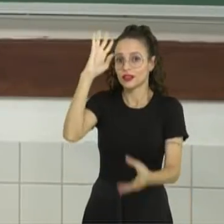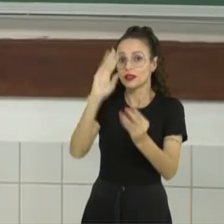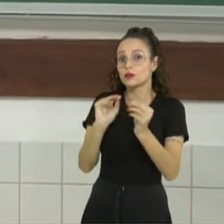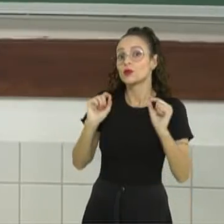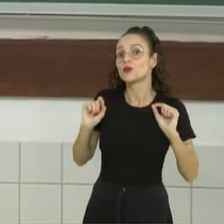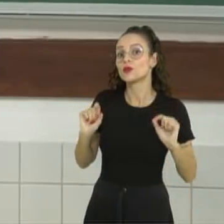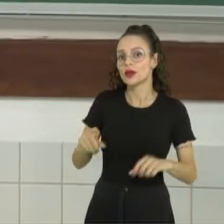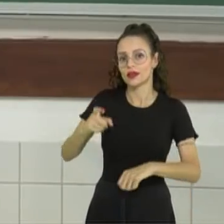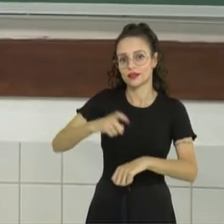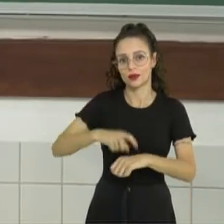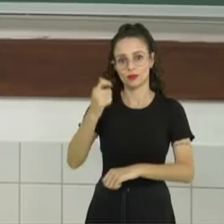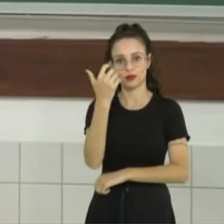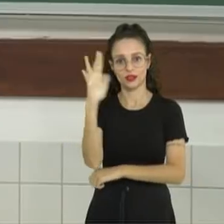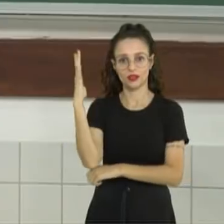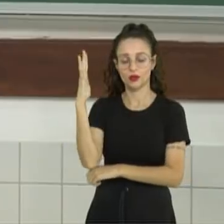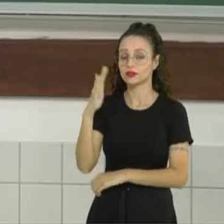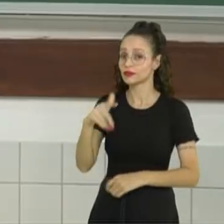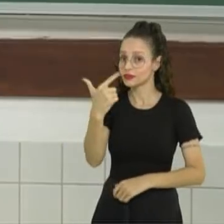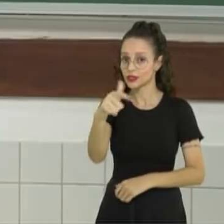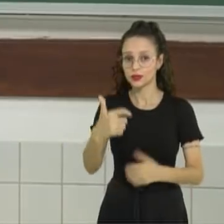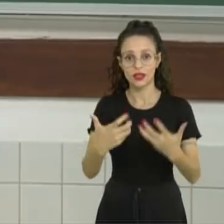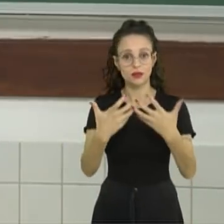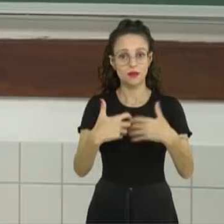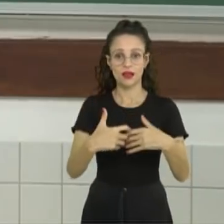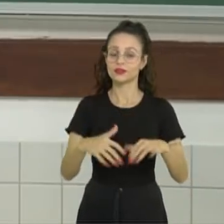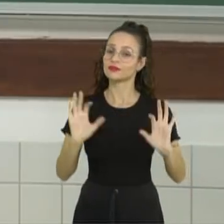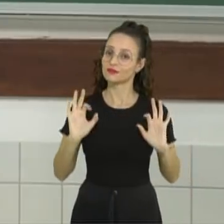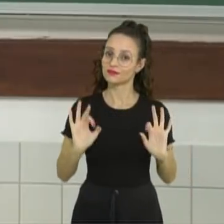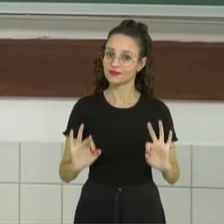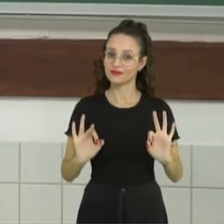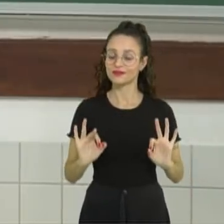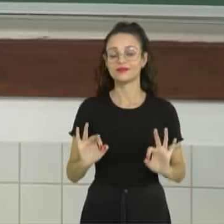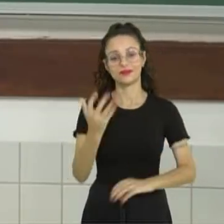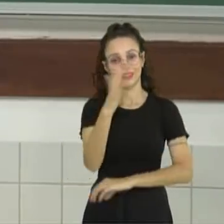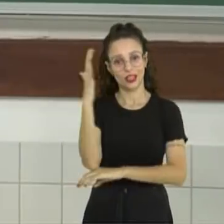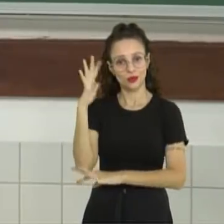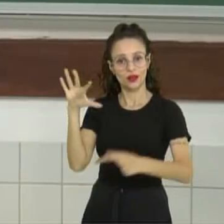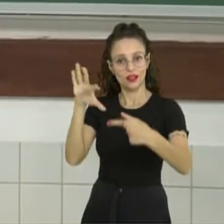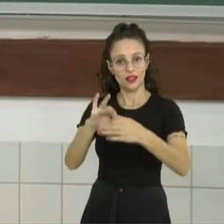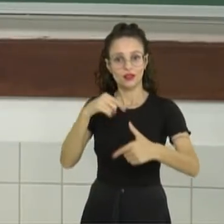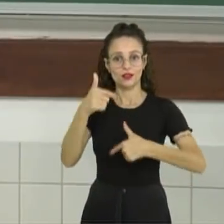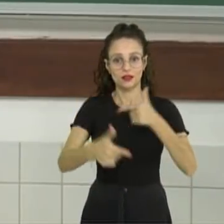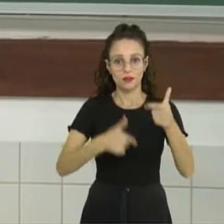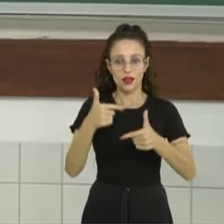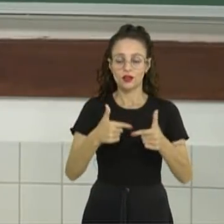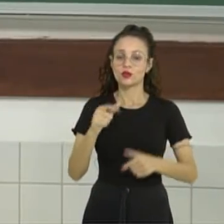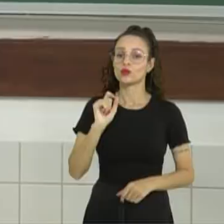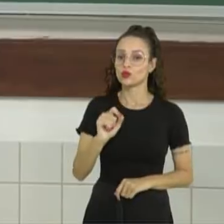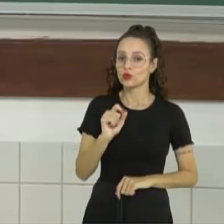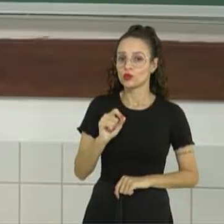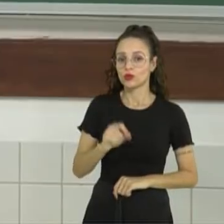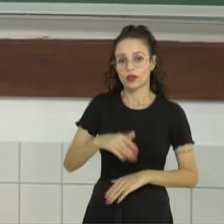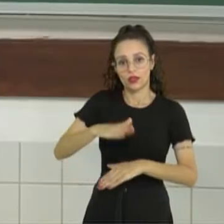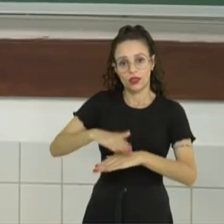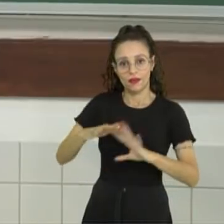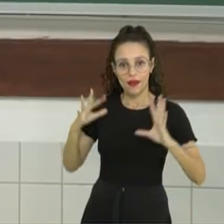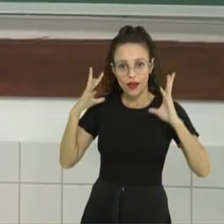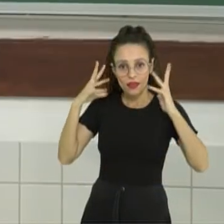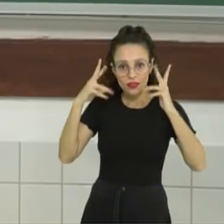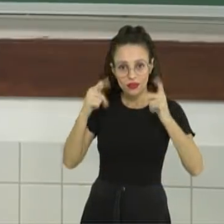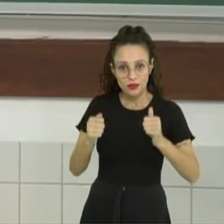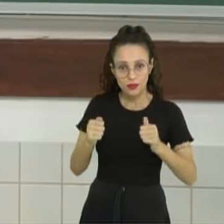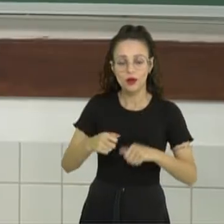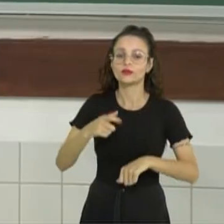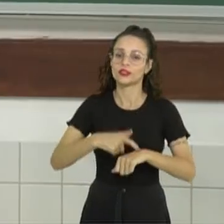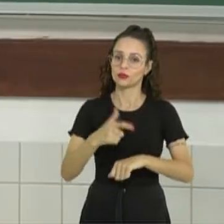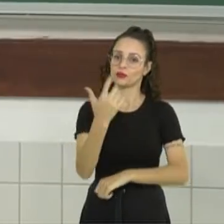natureza. A questão é, não tem máquina, pronto, tempo da natureza. Está relacionado ao trabalho, ou o próprio animal dá o tempo